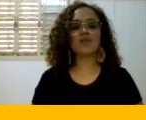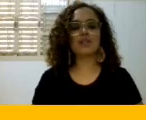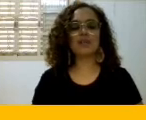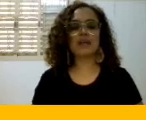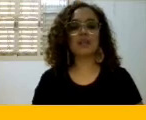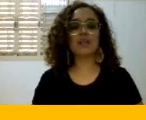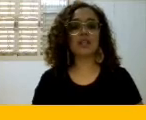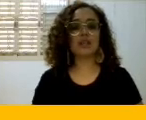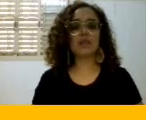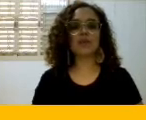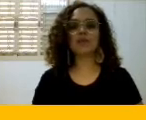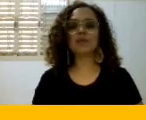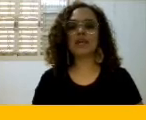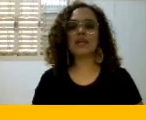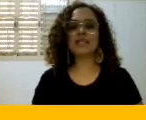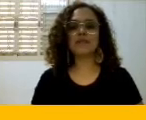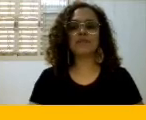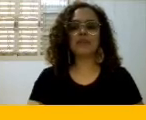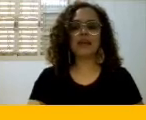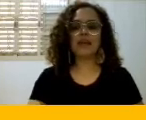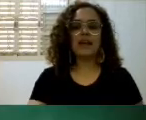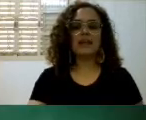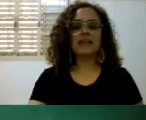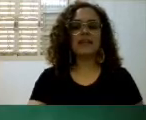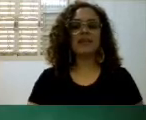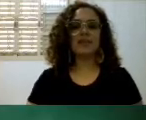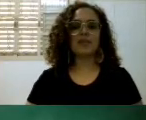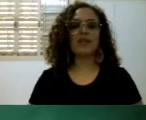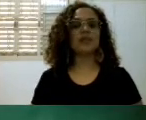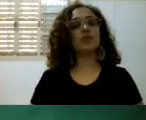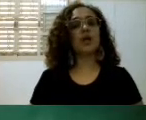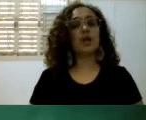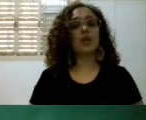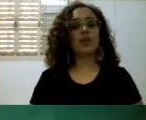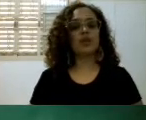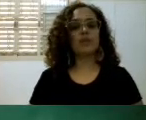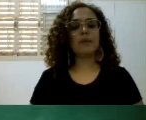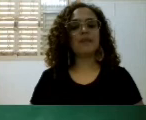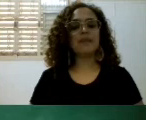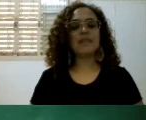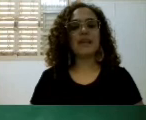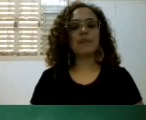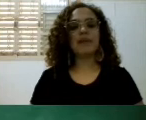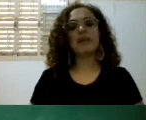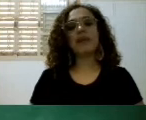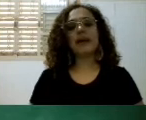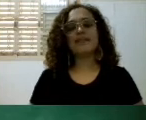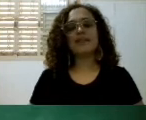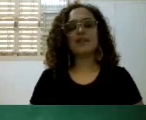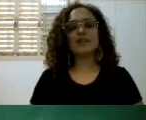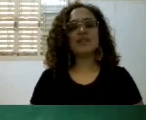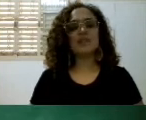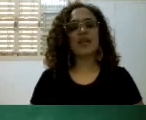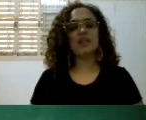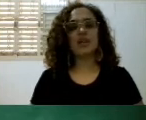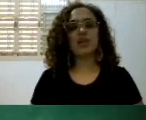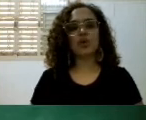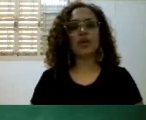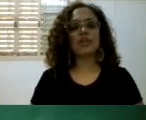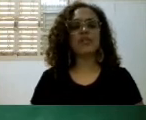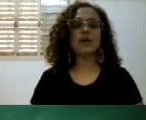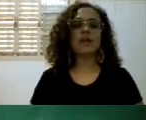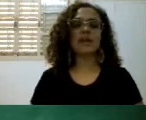atividades. Hoje temos aula de língua portuguesa, estaremos trabalhando no livro Aprender Sempre, a sequência